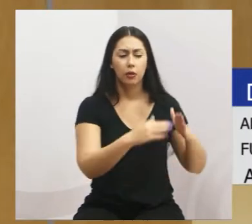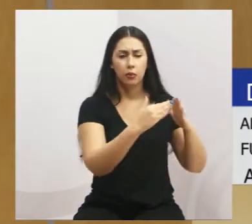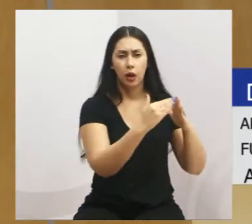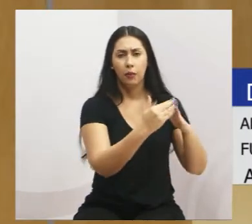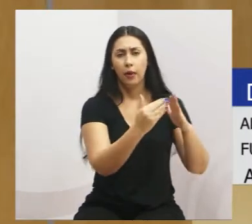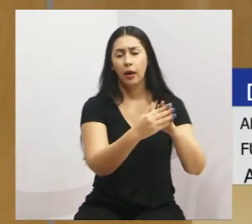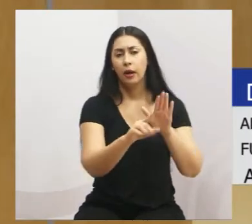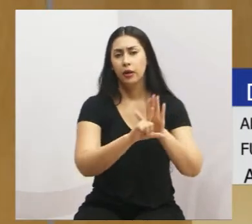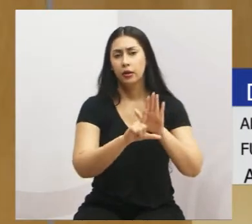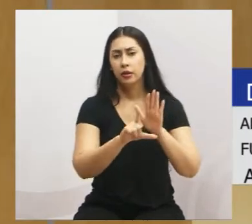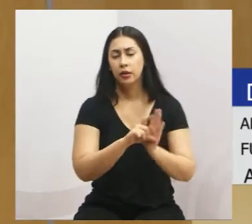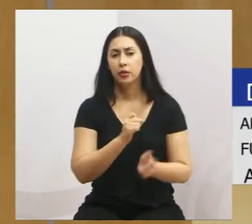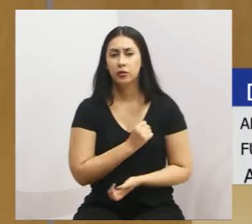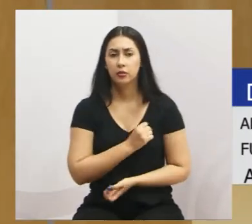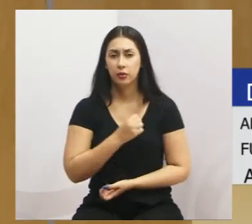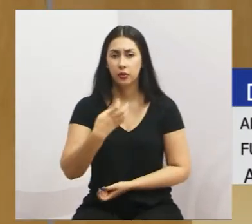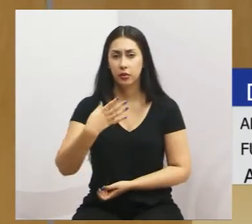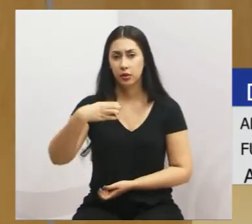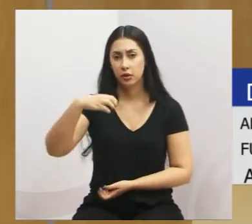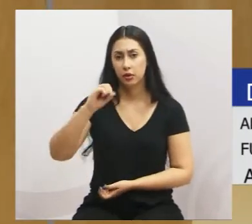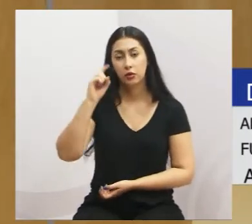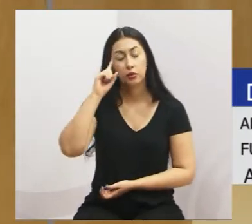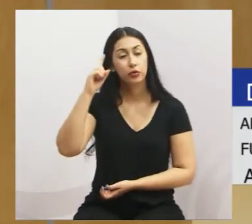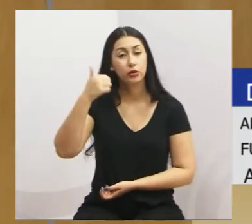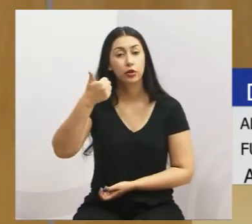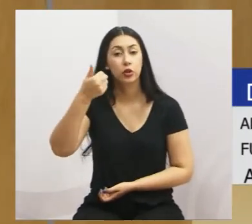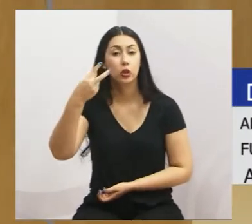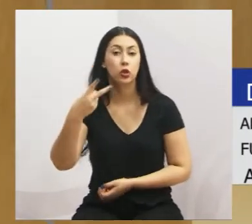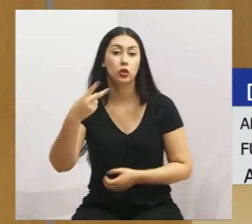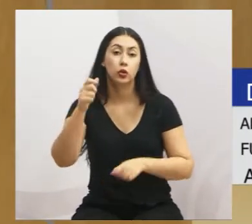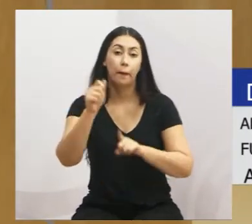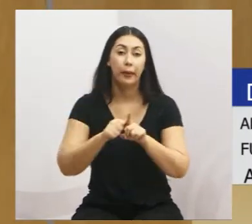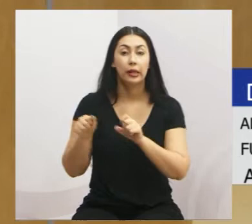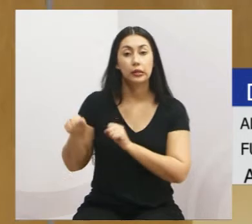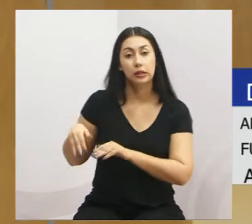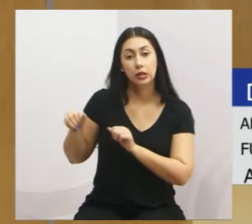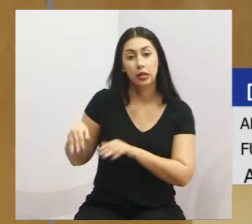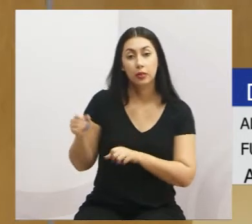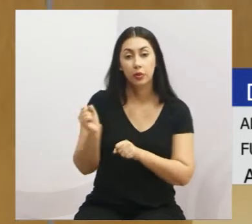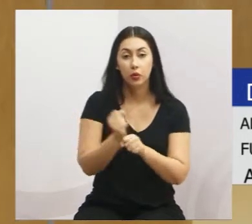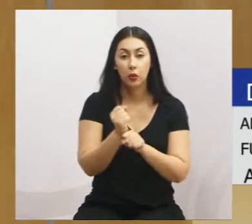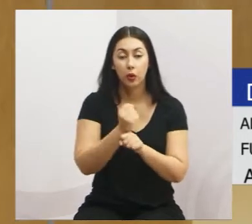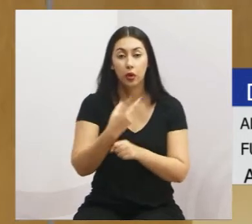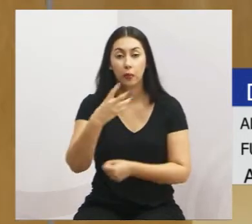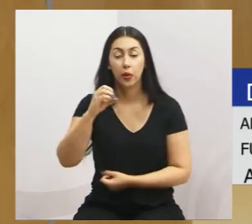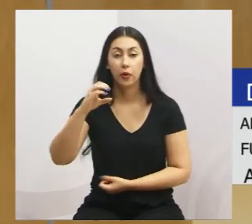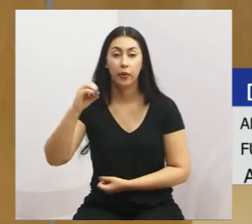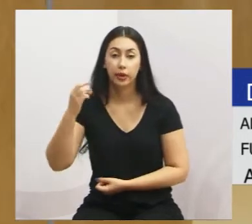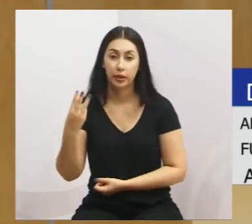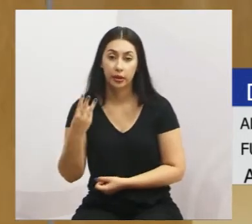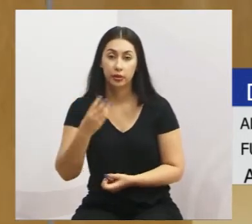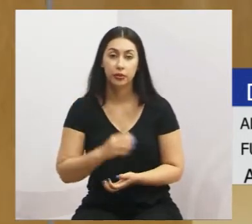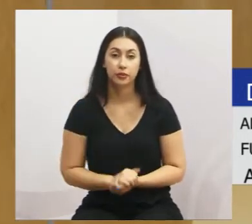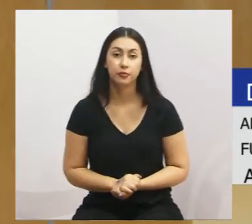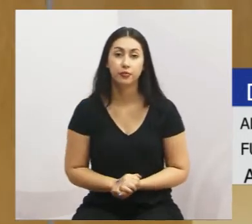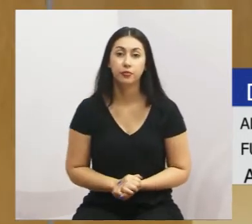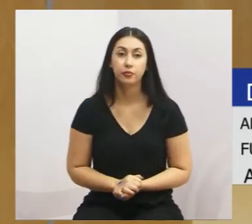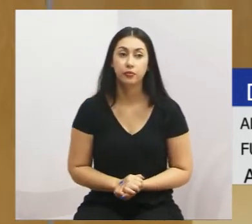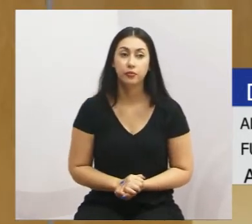Complementar número 49, de 12 de setembro de 2003. Dentre as obrigações